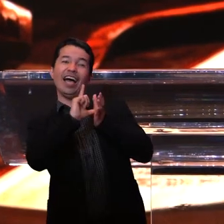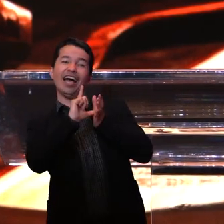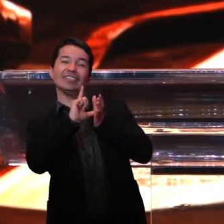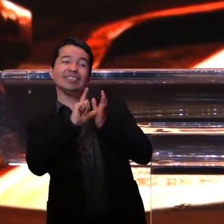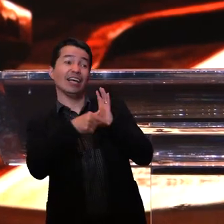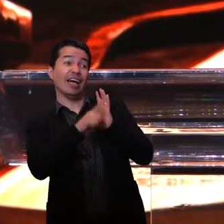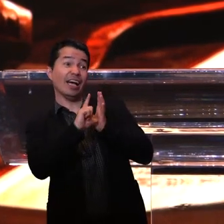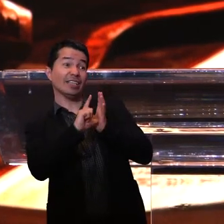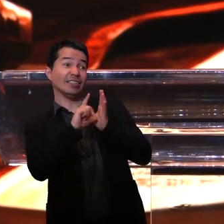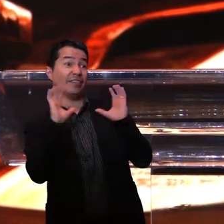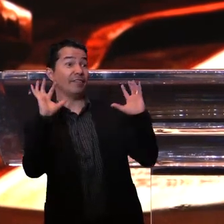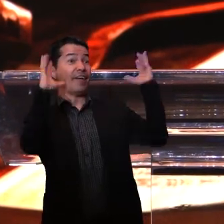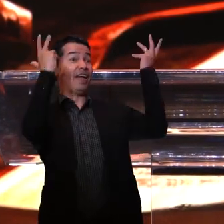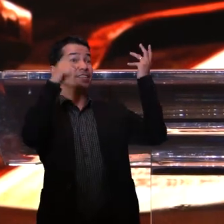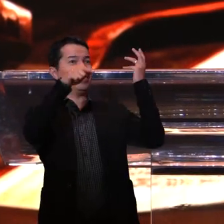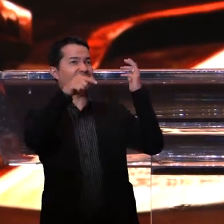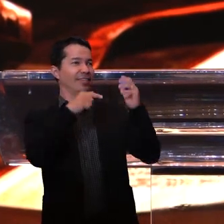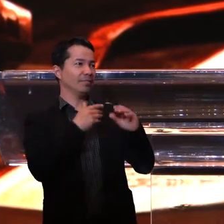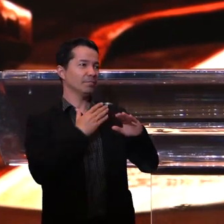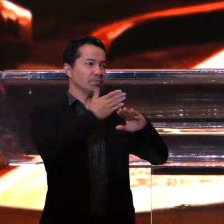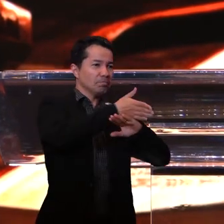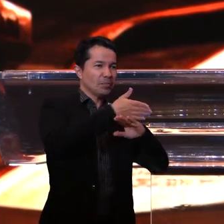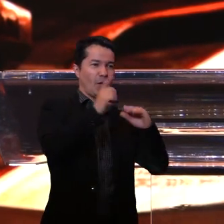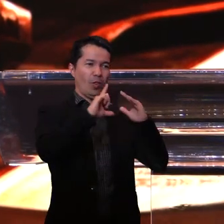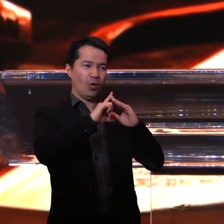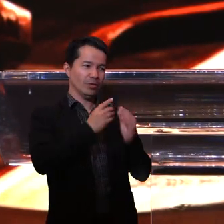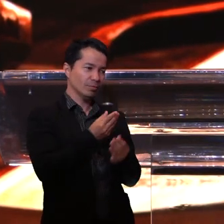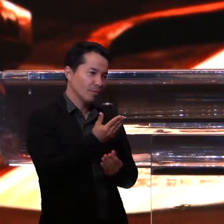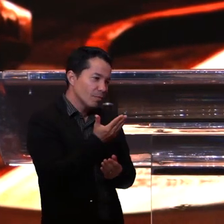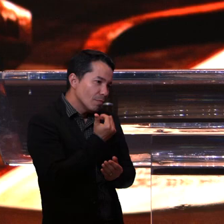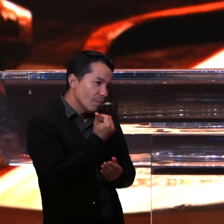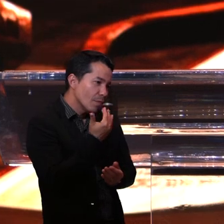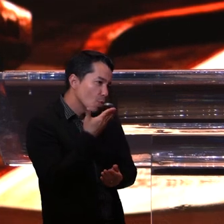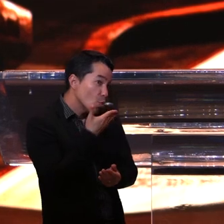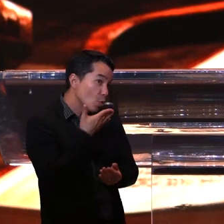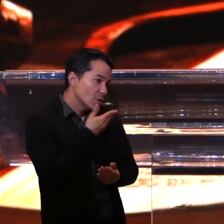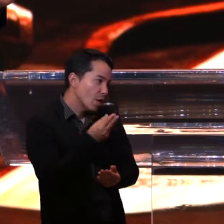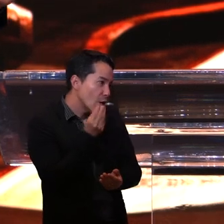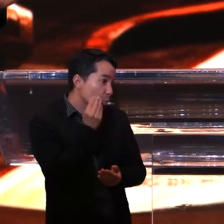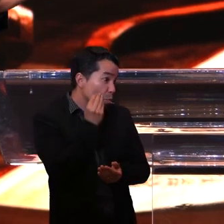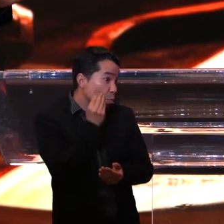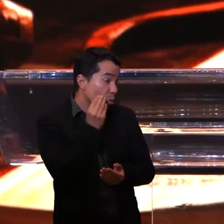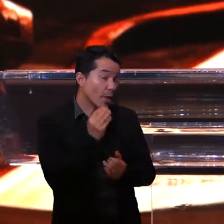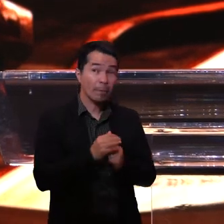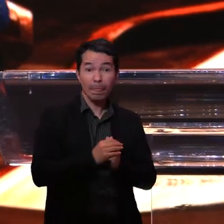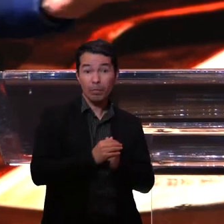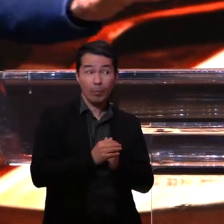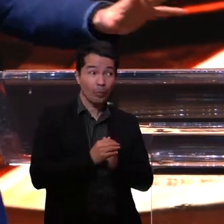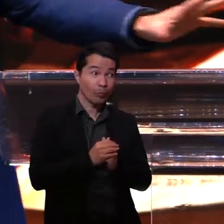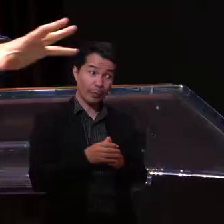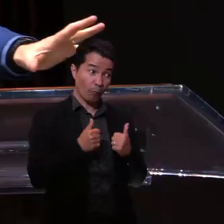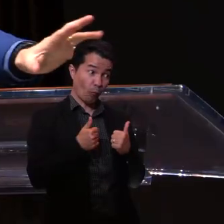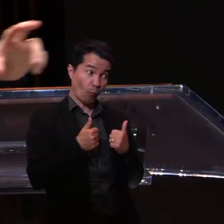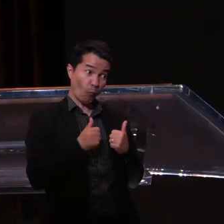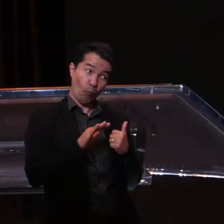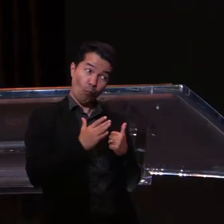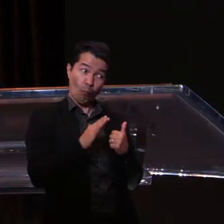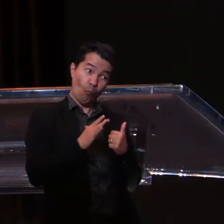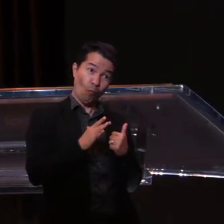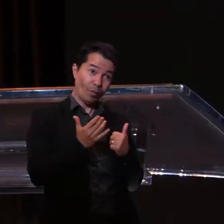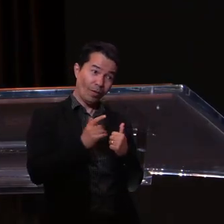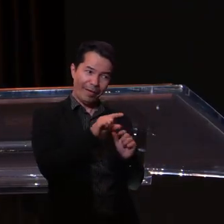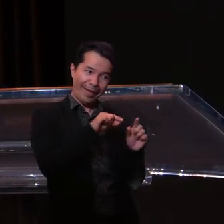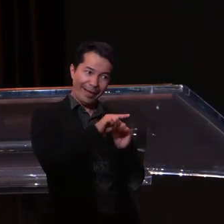docinhos antes para ver se é bom, tá? Não é a festa ainda, não é a refeição, mas